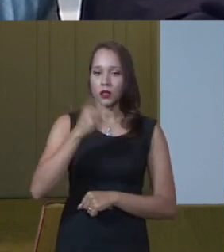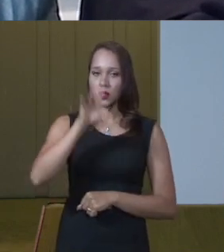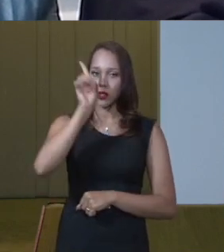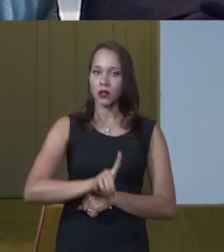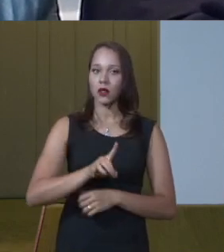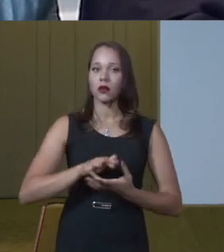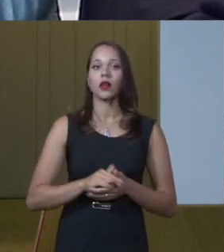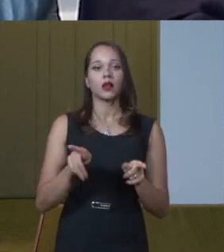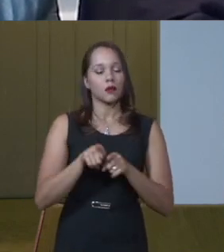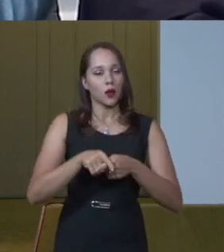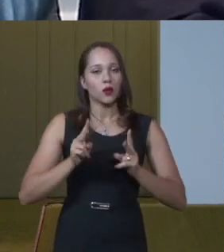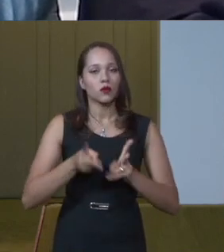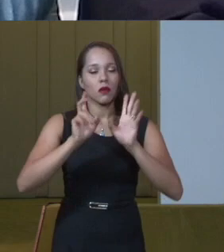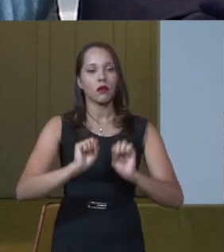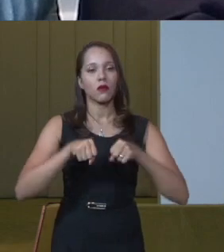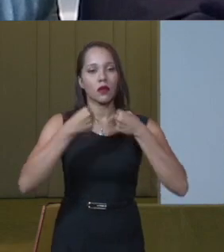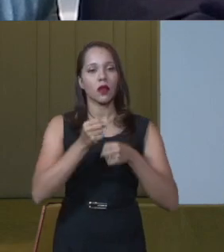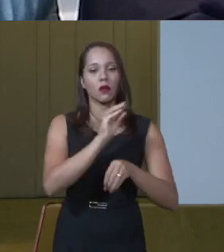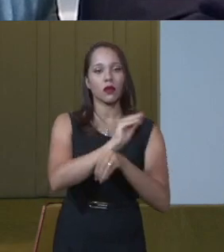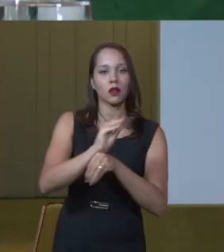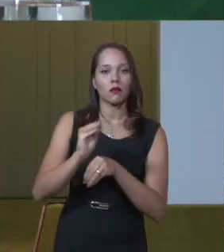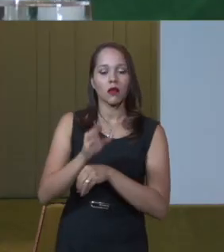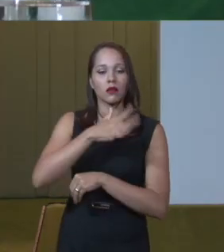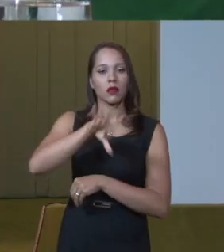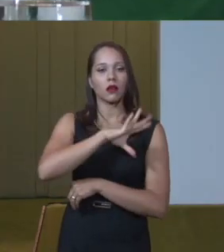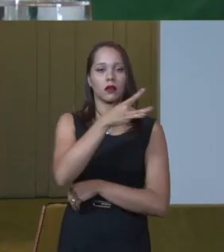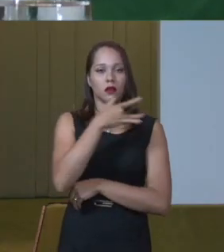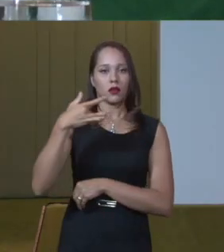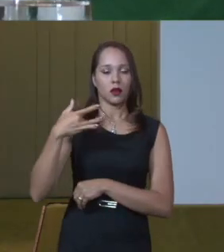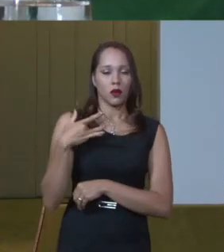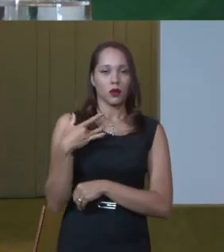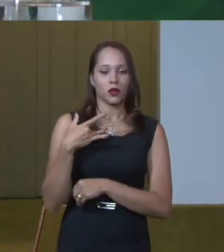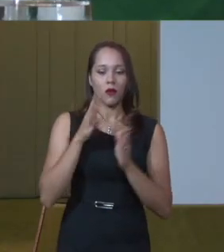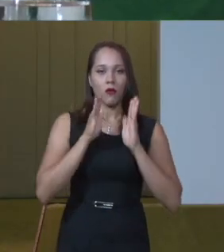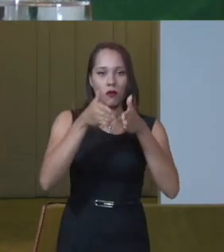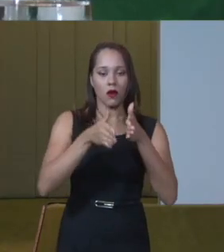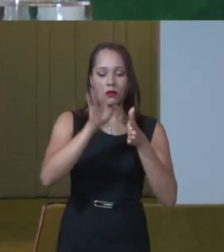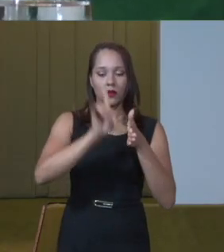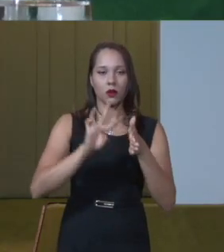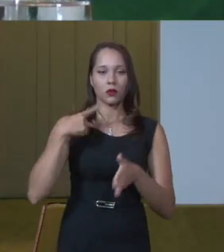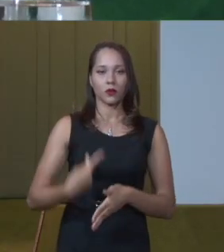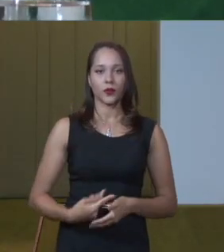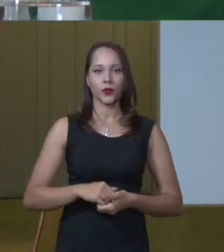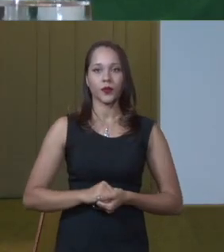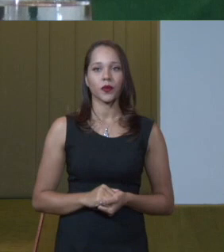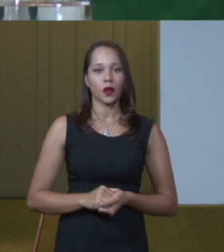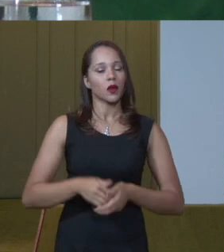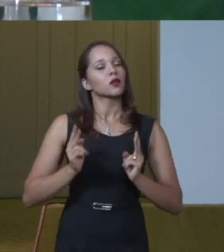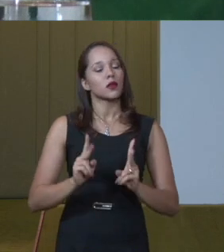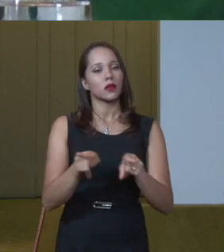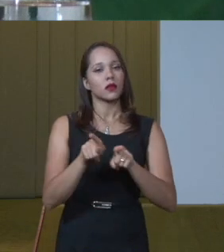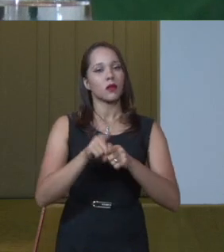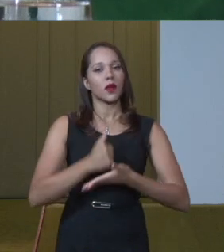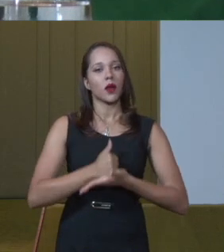seus direitos, além de seguir defendendo o tratamento das questões de saúde sob um enfoque de direitos humanos.